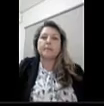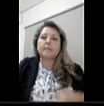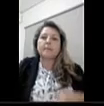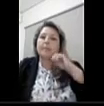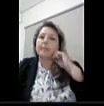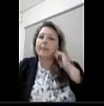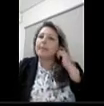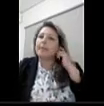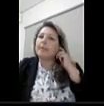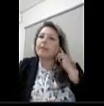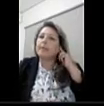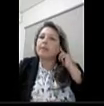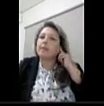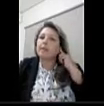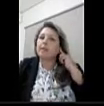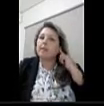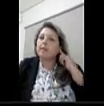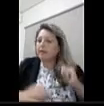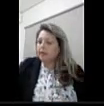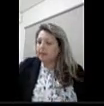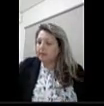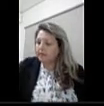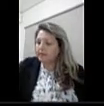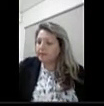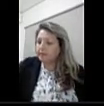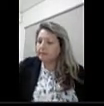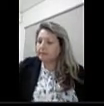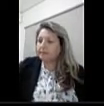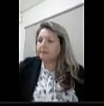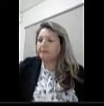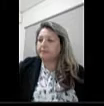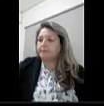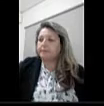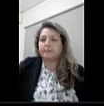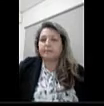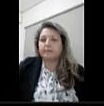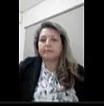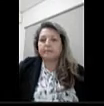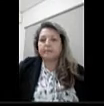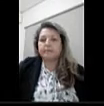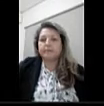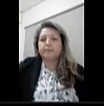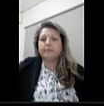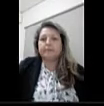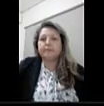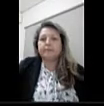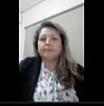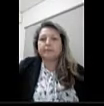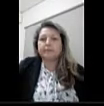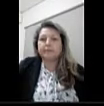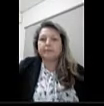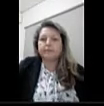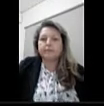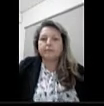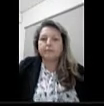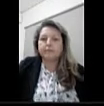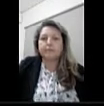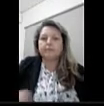não só da parte pedagógica, mas principalmente de estimulação de funções cognitivas que geralmente estão prejudicadas.